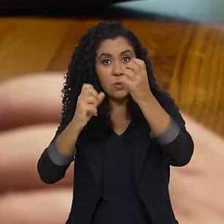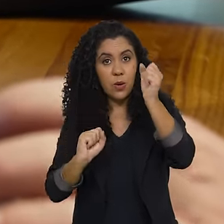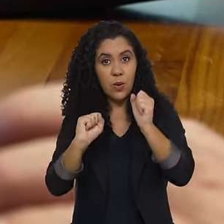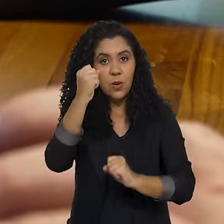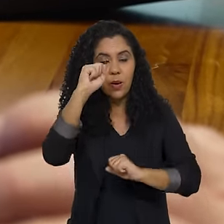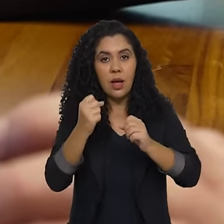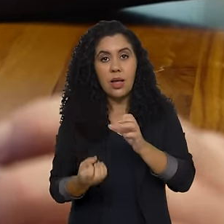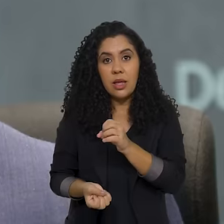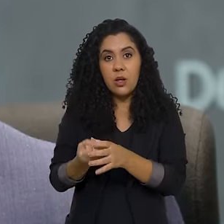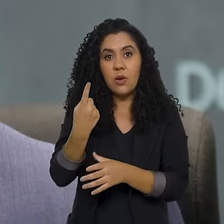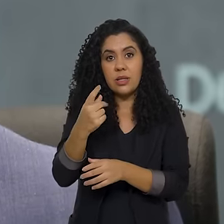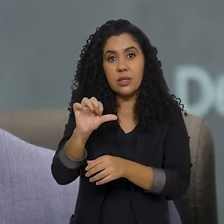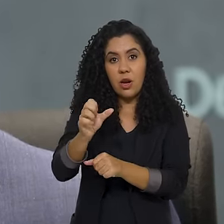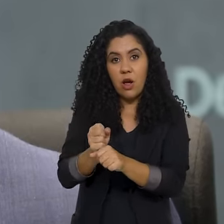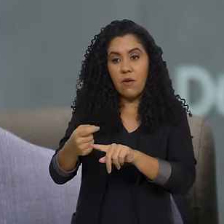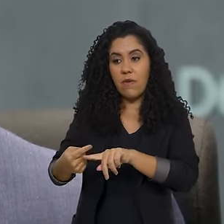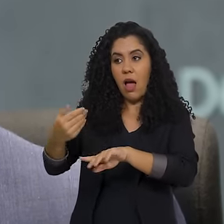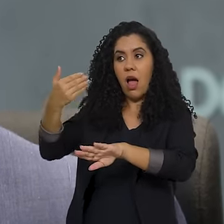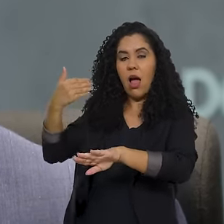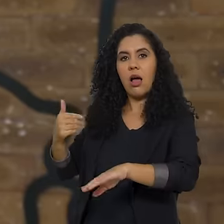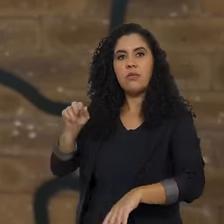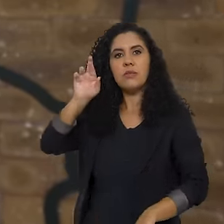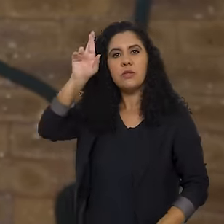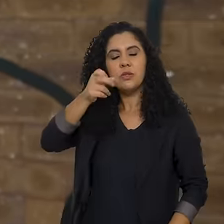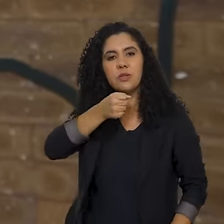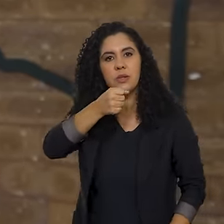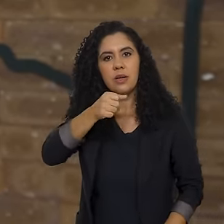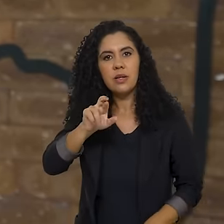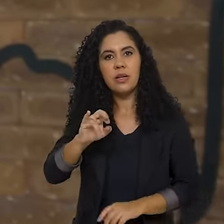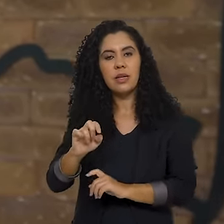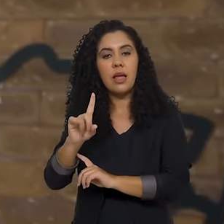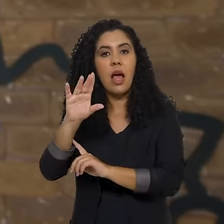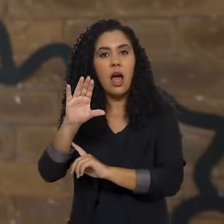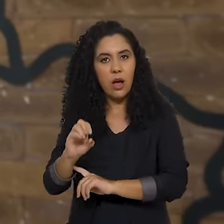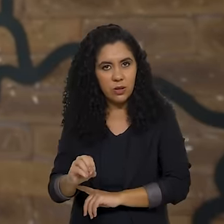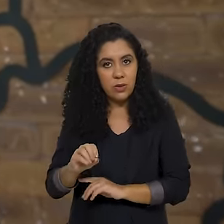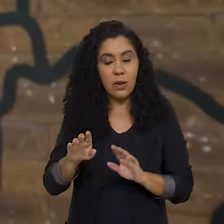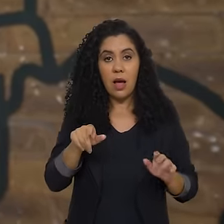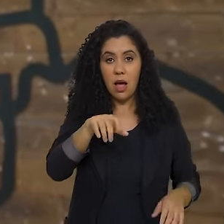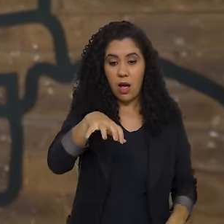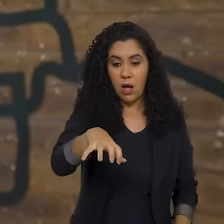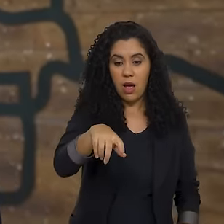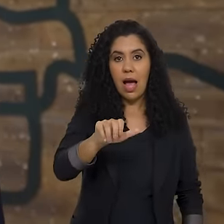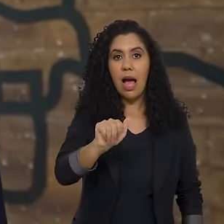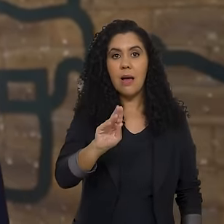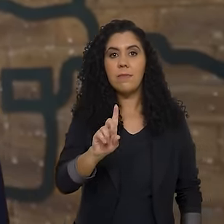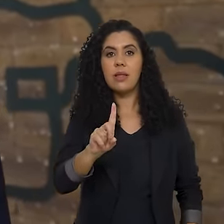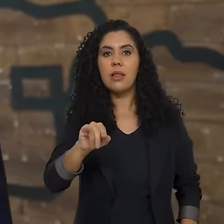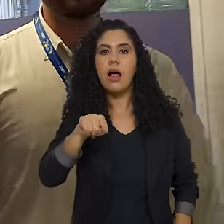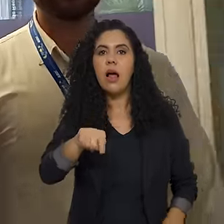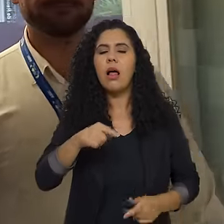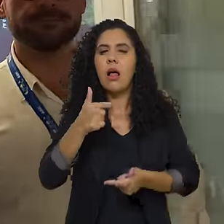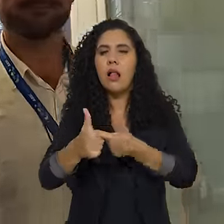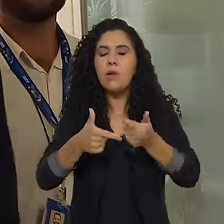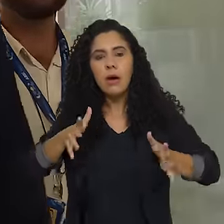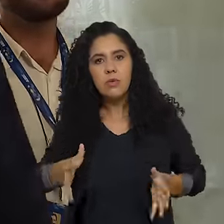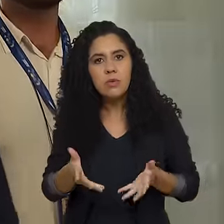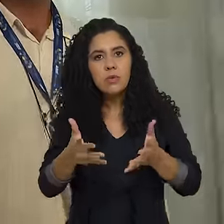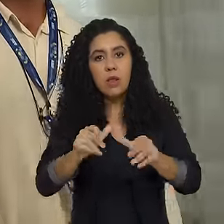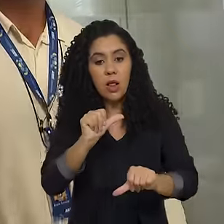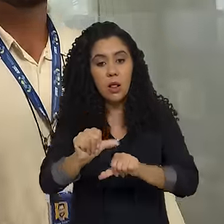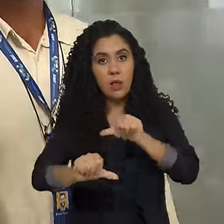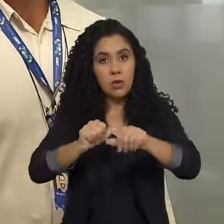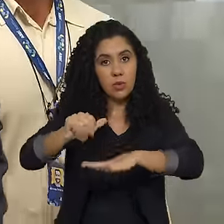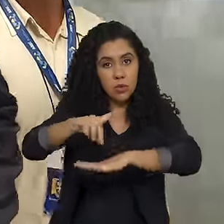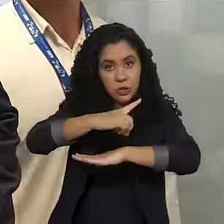Desenvolvimento Industrial, criada há 19 anos. Sob a liderança do jornalista Ricardo Capelli, a ABDI tem trabalhado para estimular